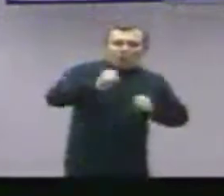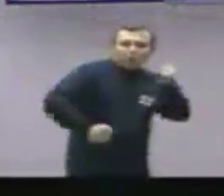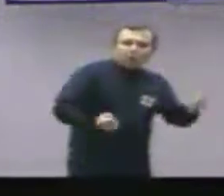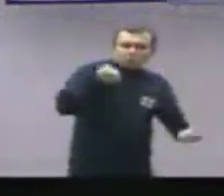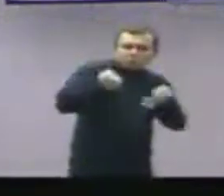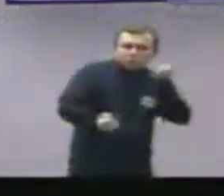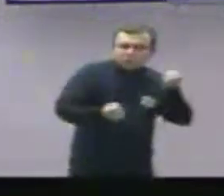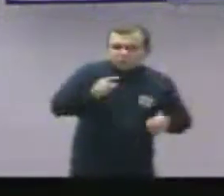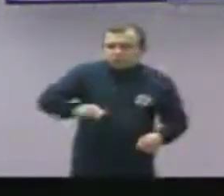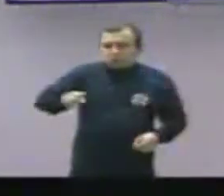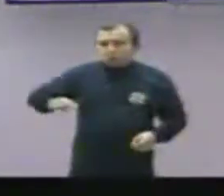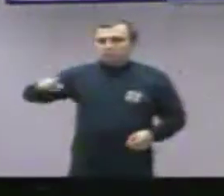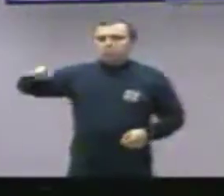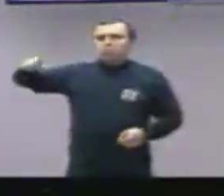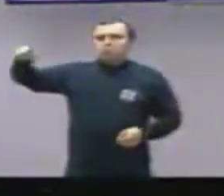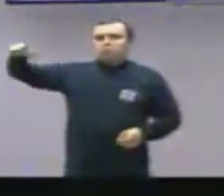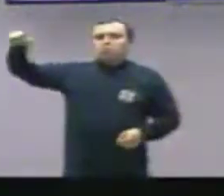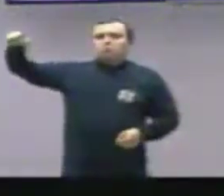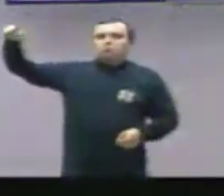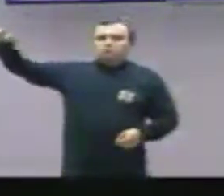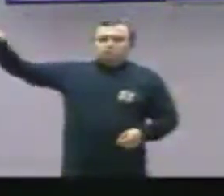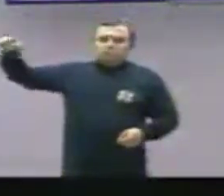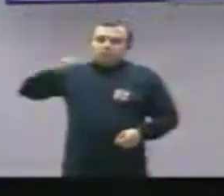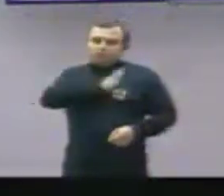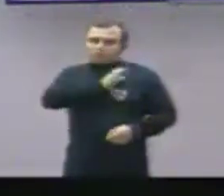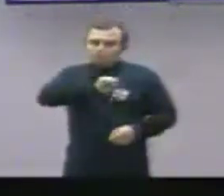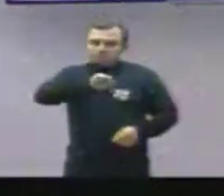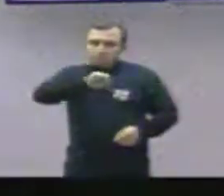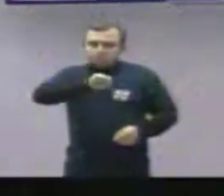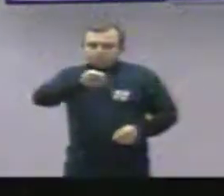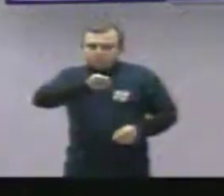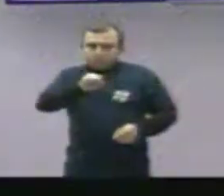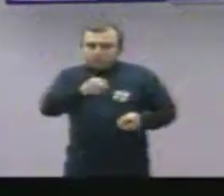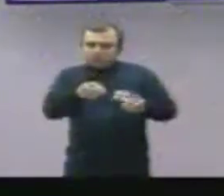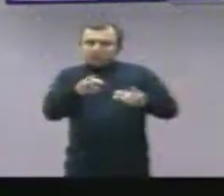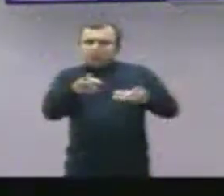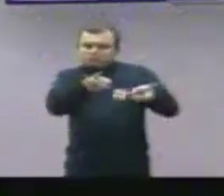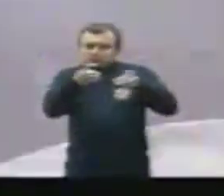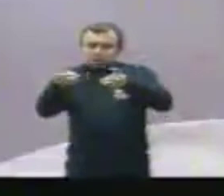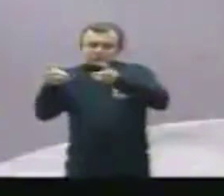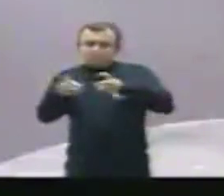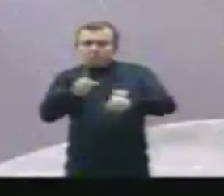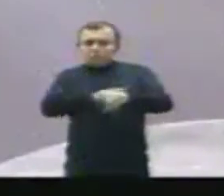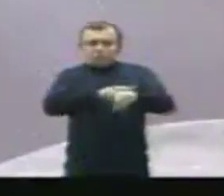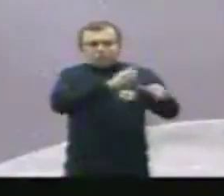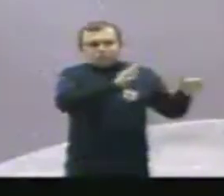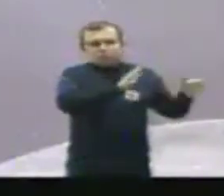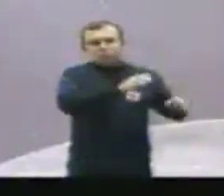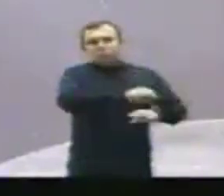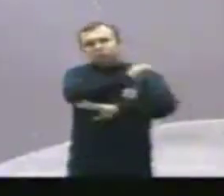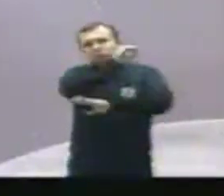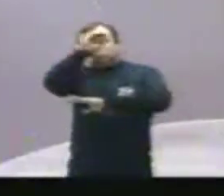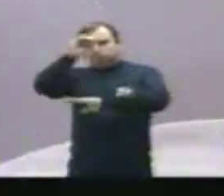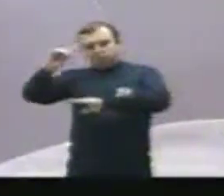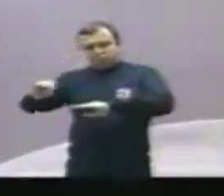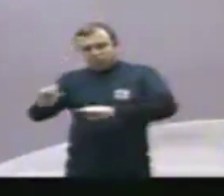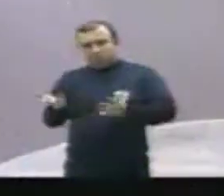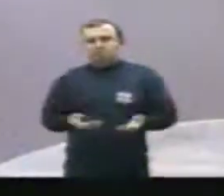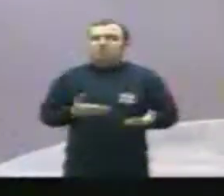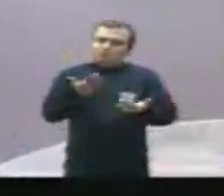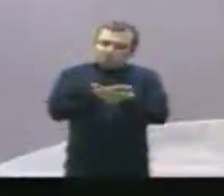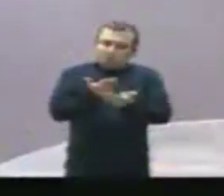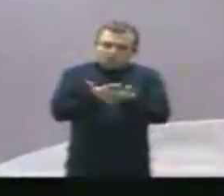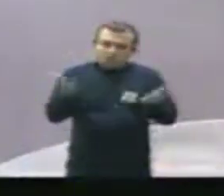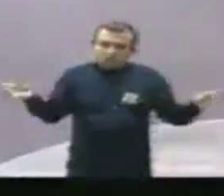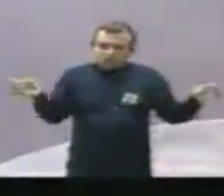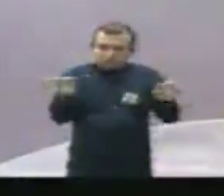física, geralmente ela se eleva. Então perceba a sua frequência cardíaca em outros momentos do seu dia. E assim então nós chegamos ao fim de